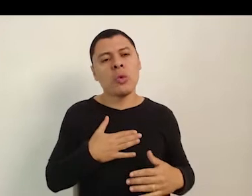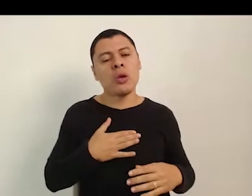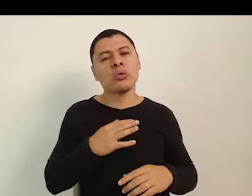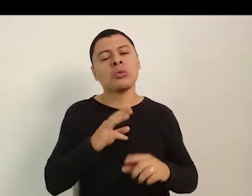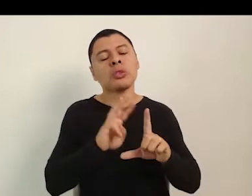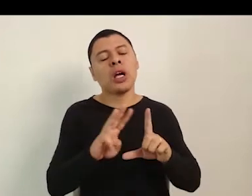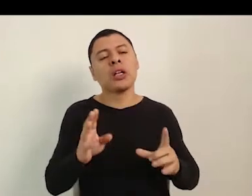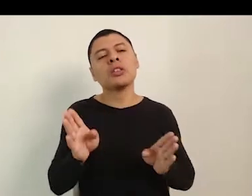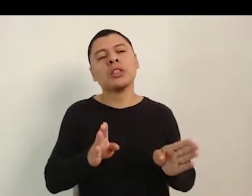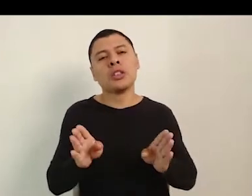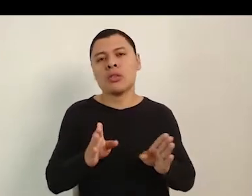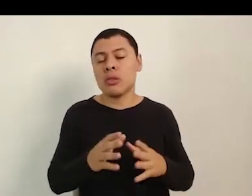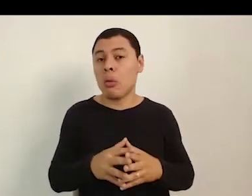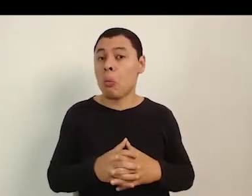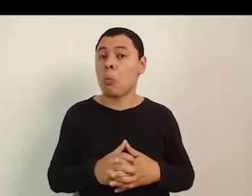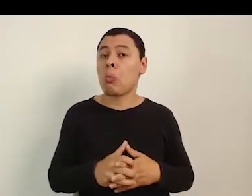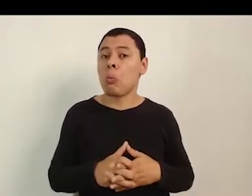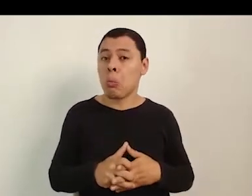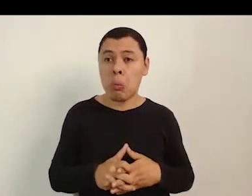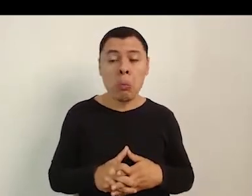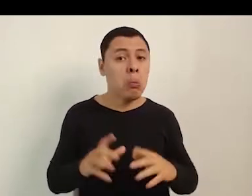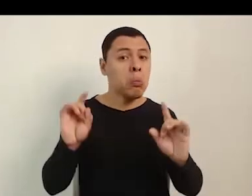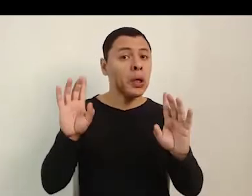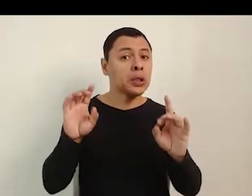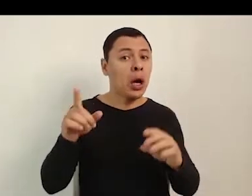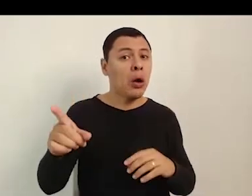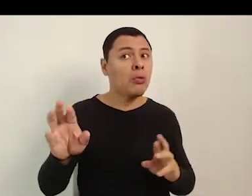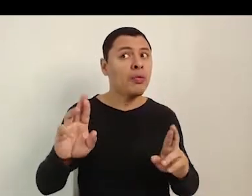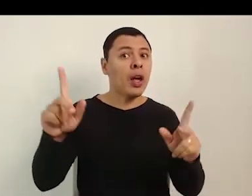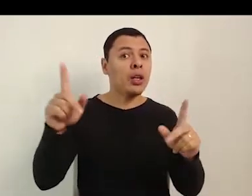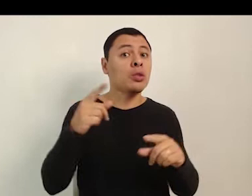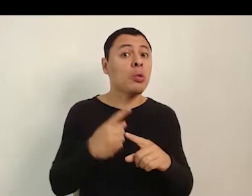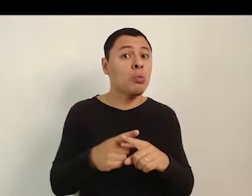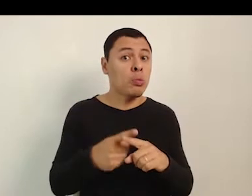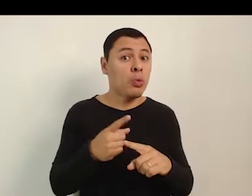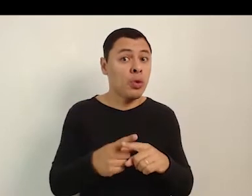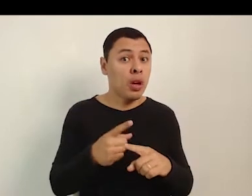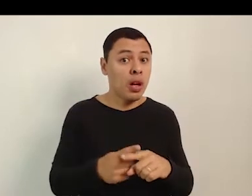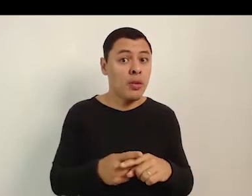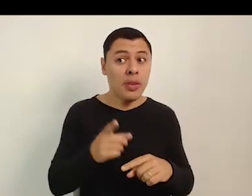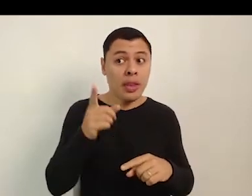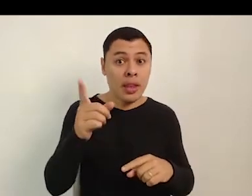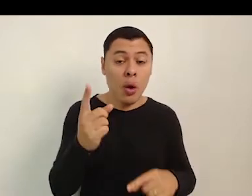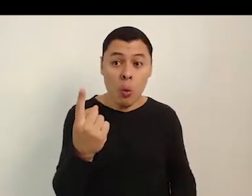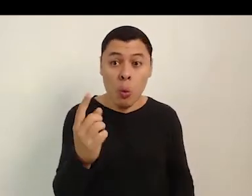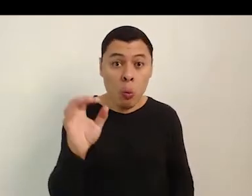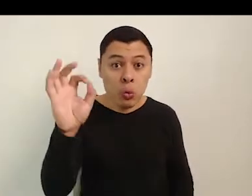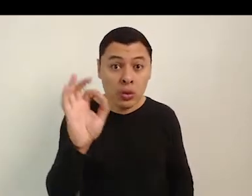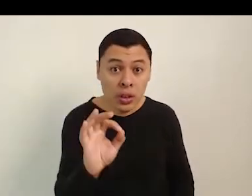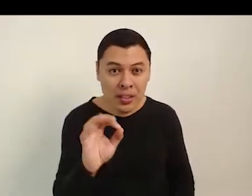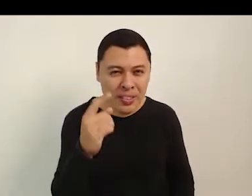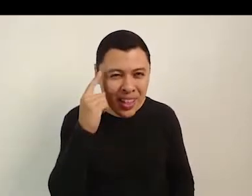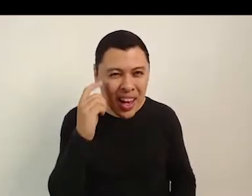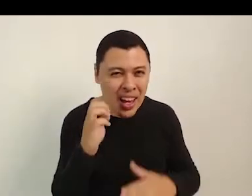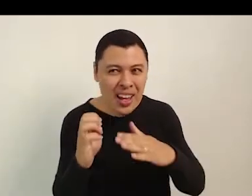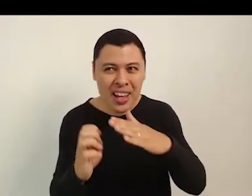assim, a gente está falando que ela está se diferenciando no mercado. Por quê? Porque se 1% passa em 30% das regras,